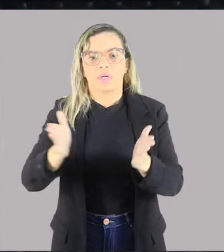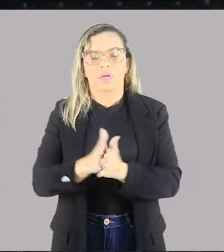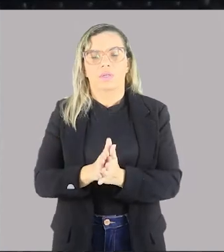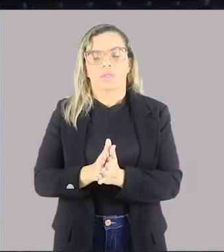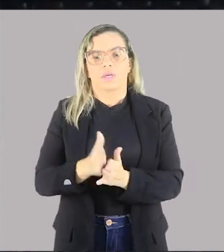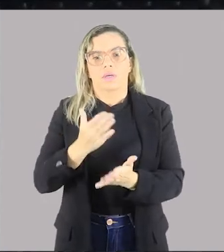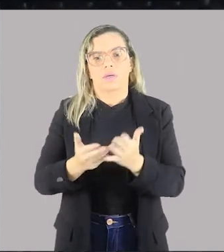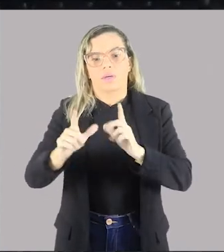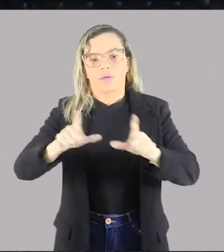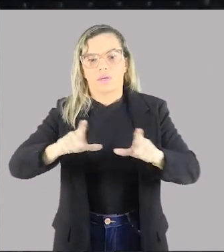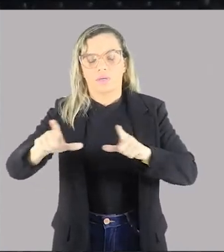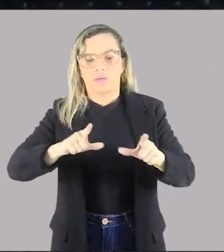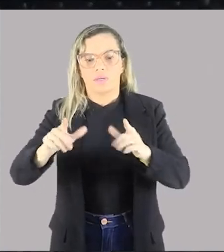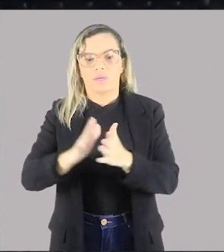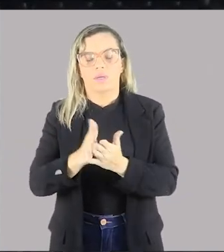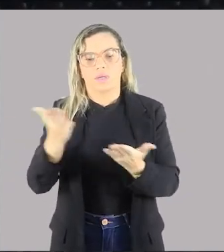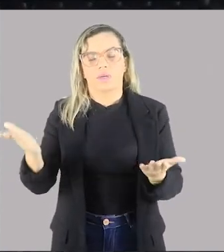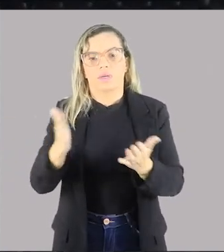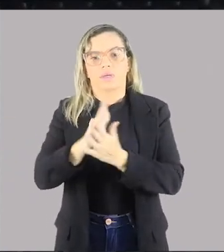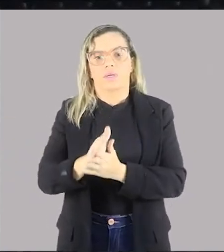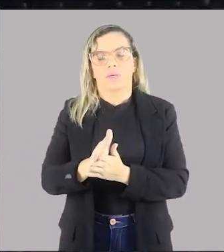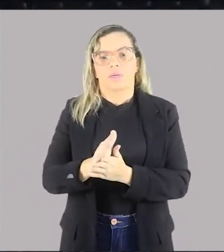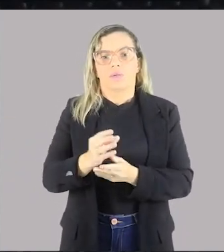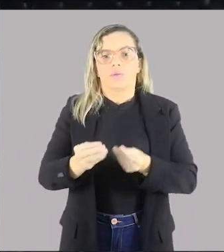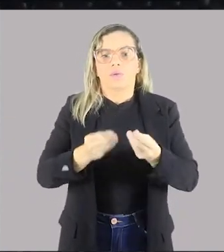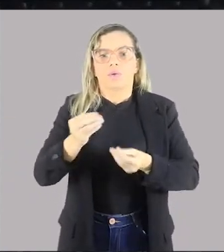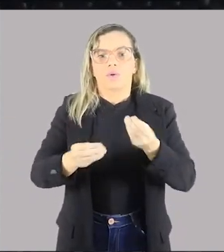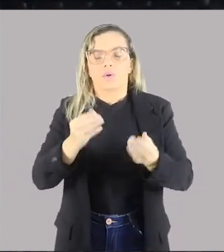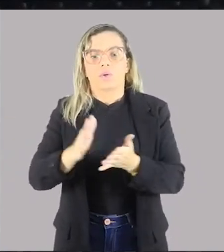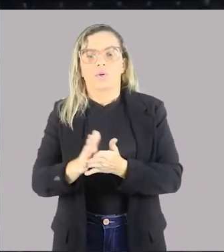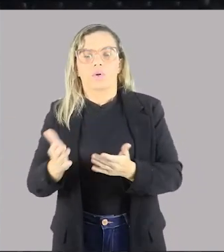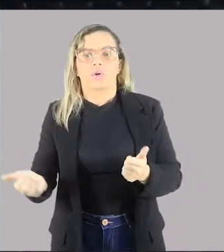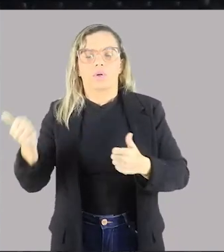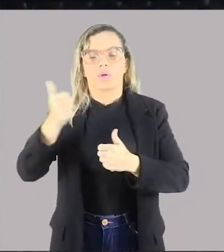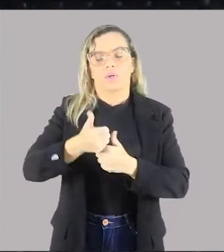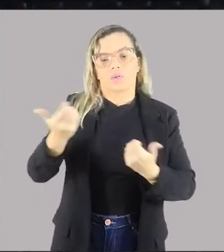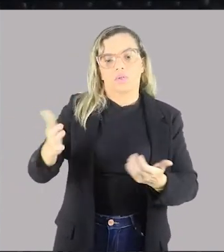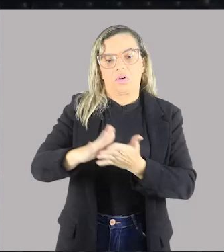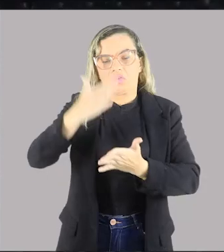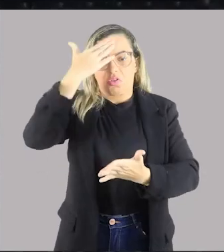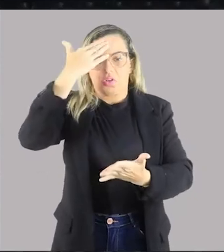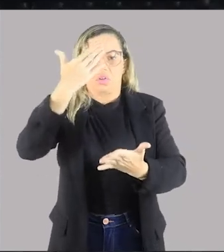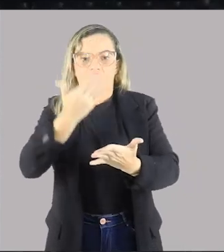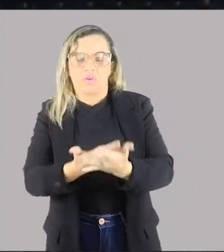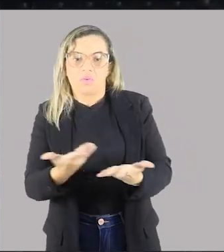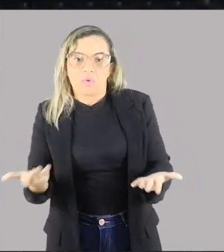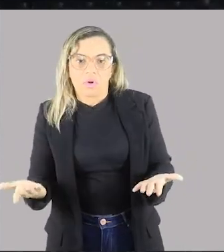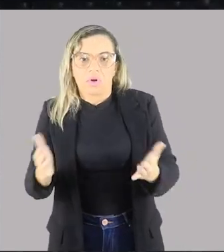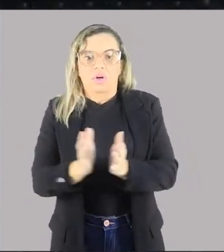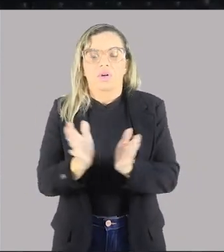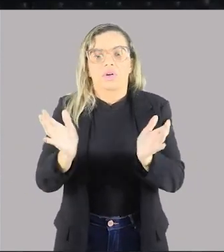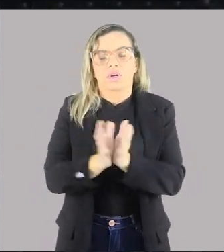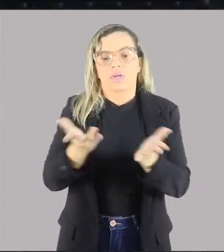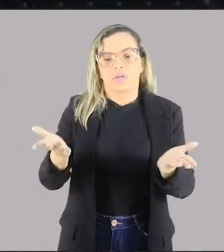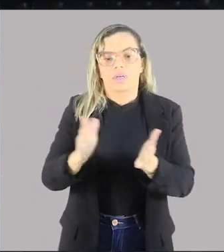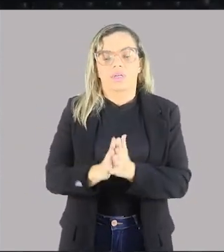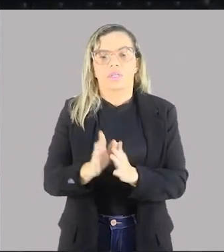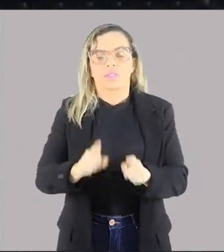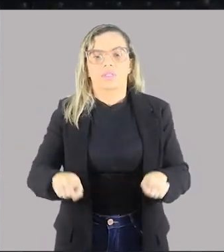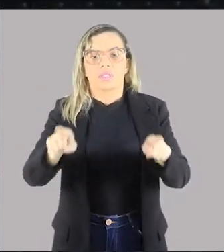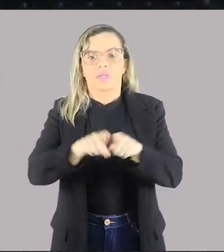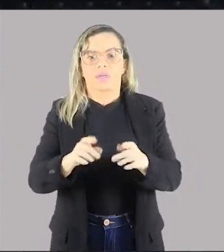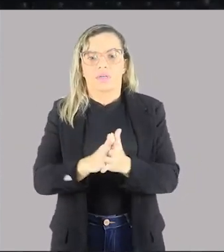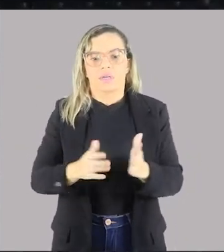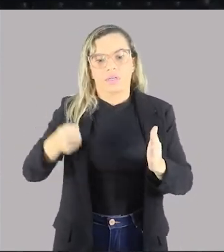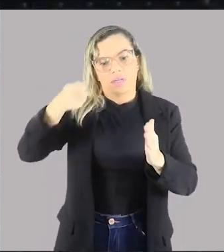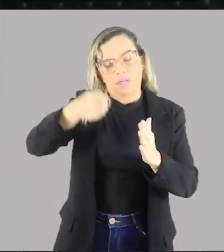destituição de cargo em comissão ou função de confiança e, por último, advertência, que